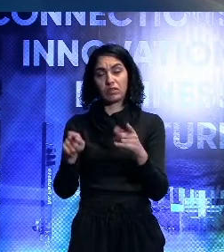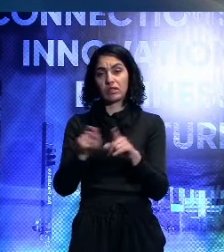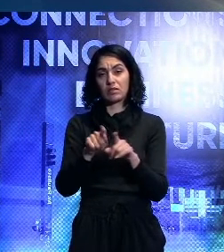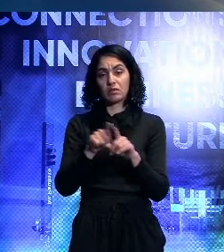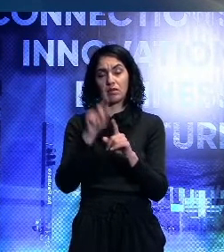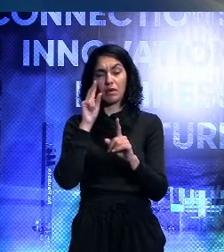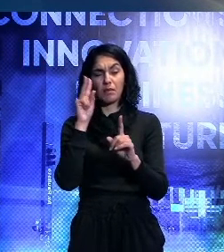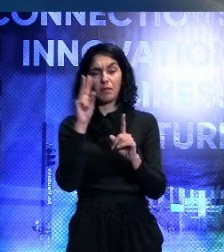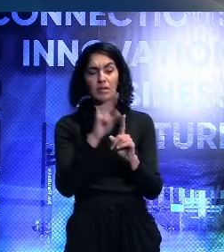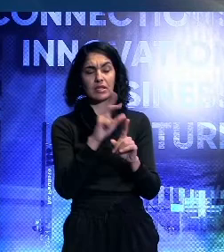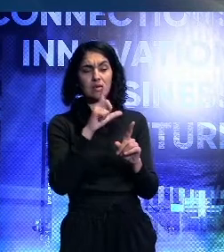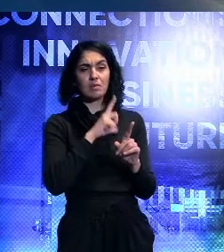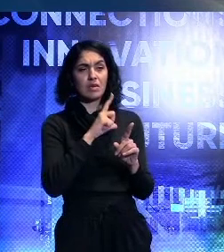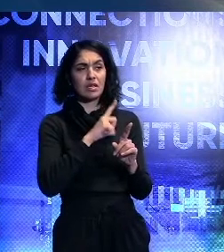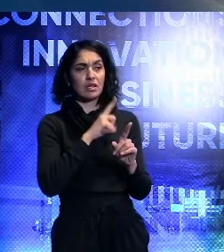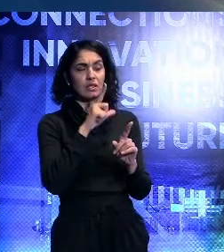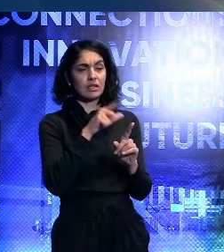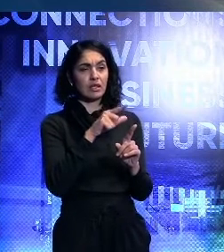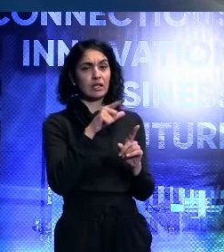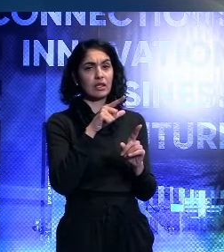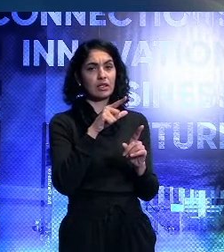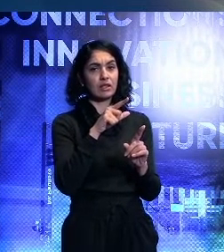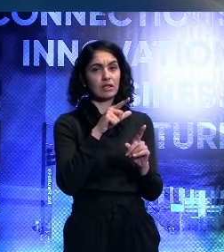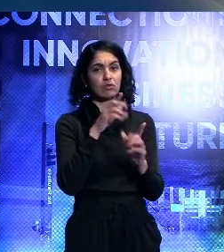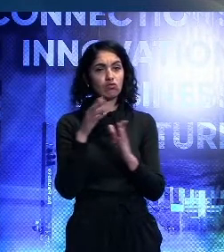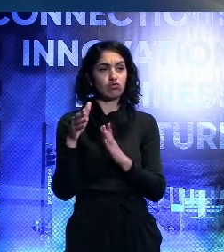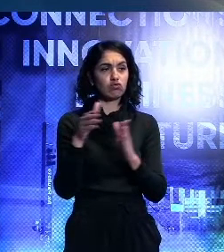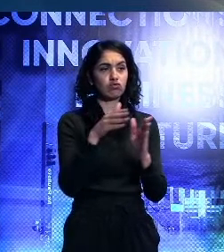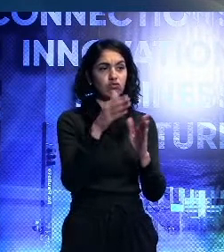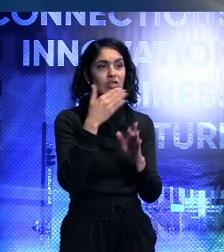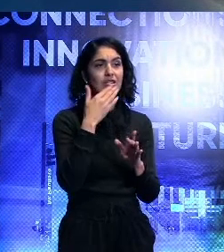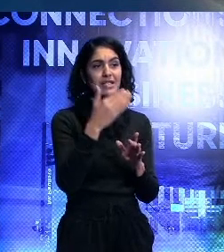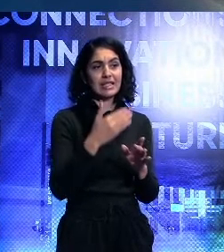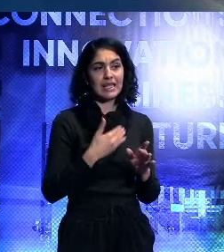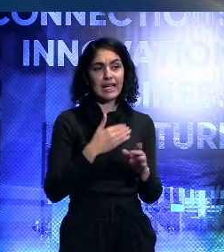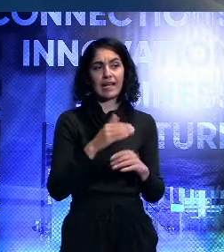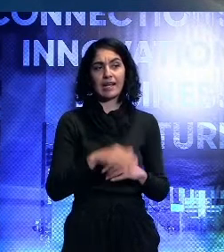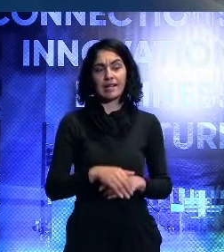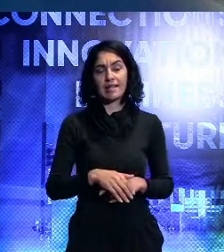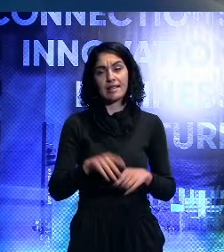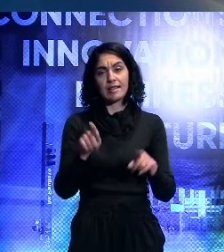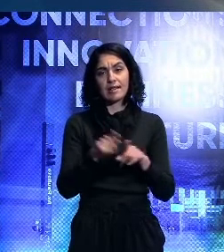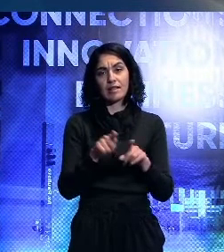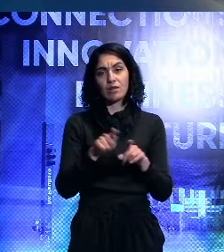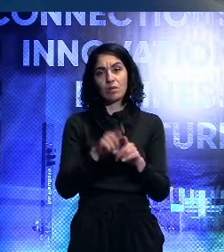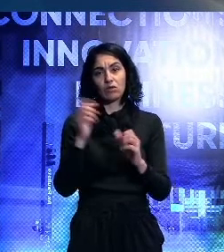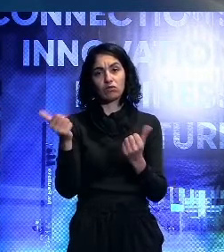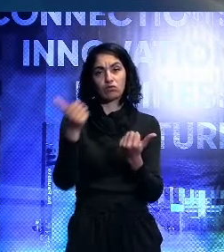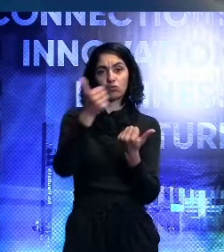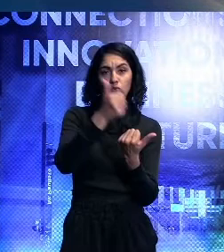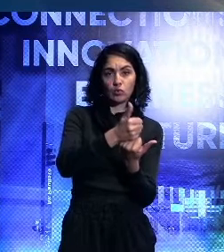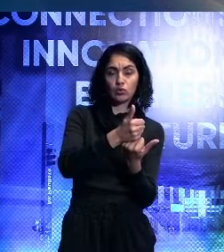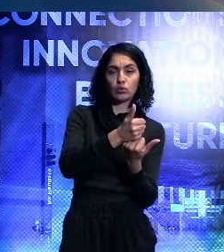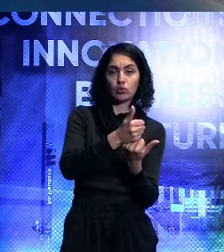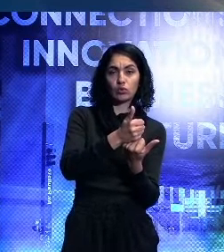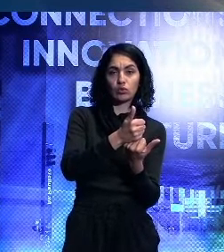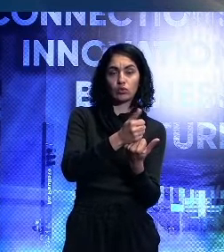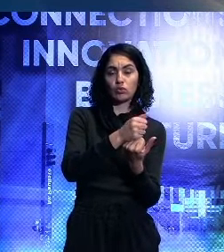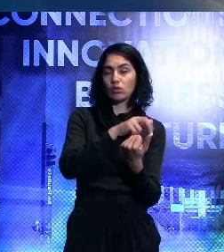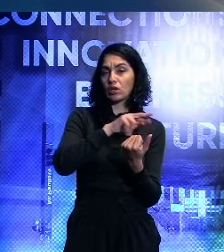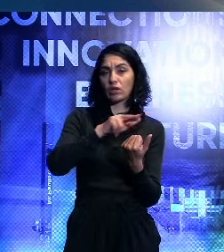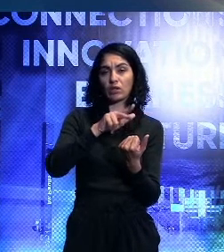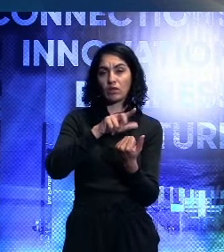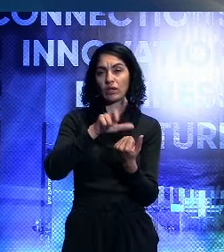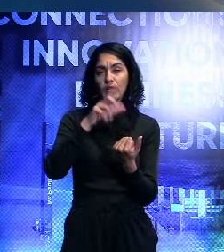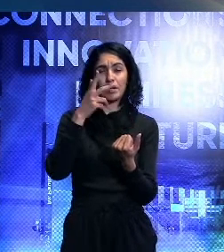tem instâncias unhealthy, vai direcionar a solicitação, o auto-scaling substitui a instância não íntegra,